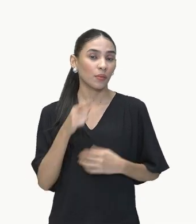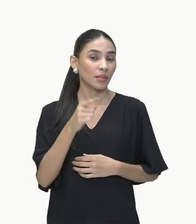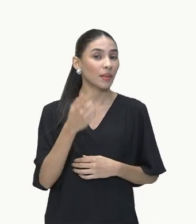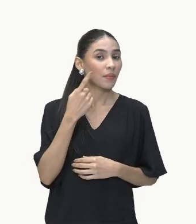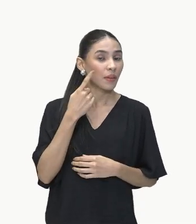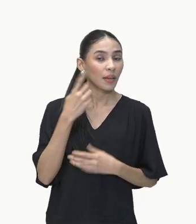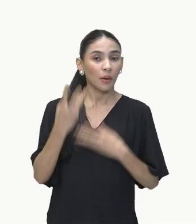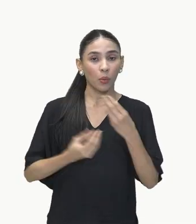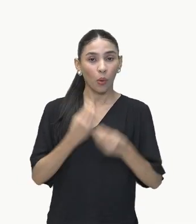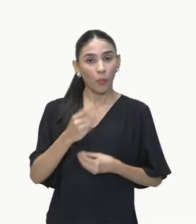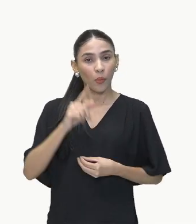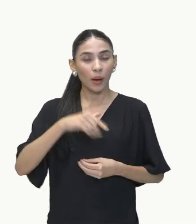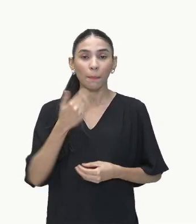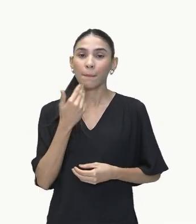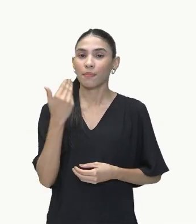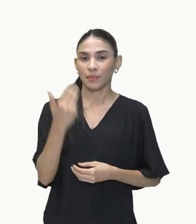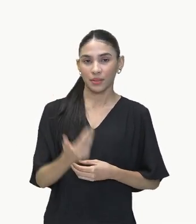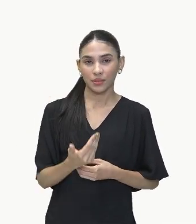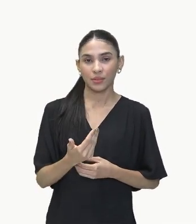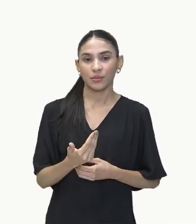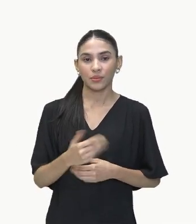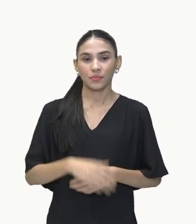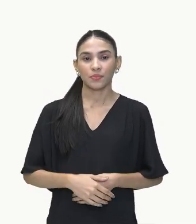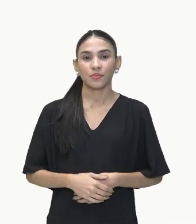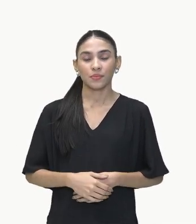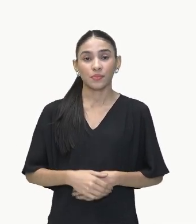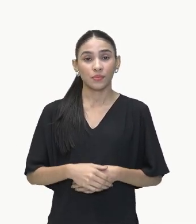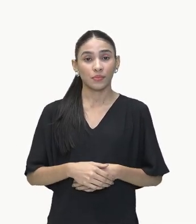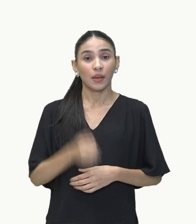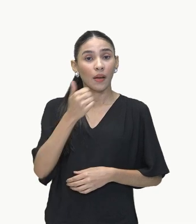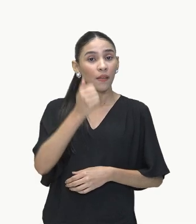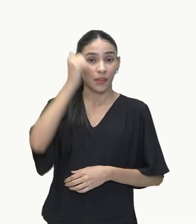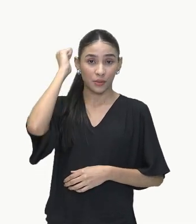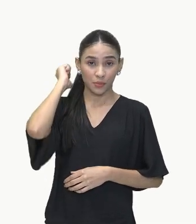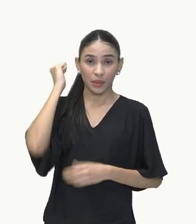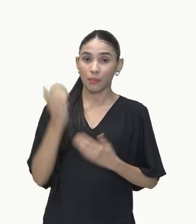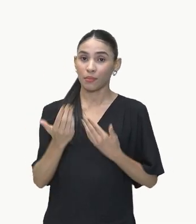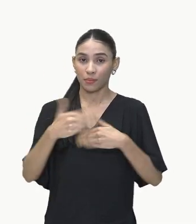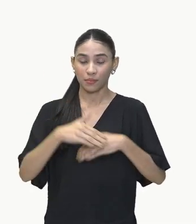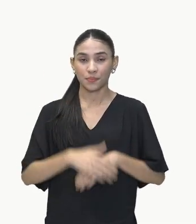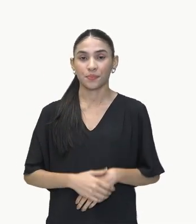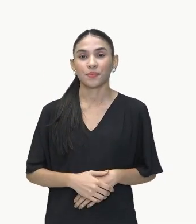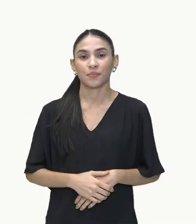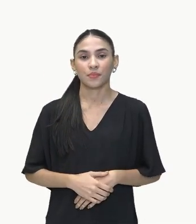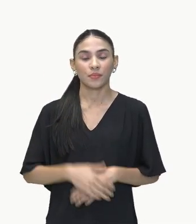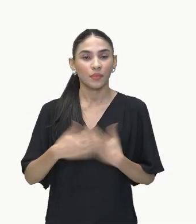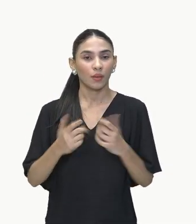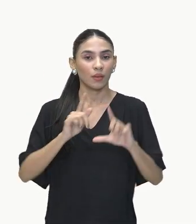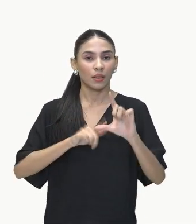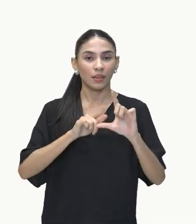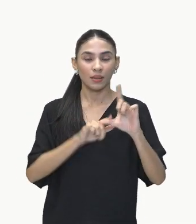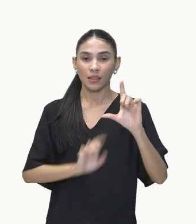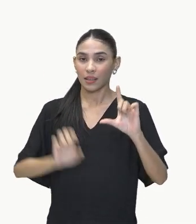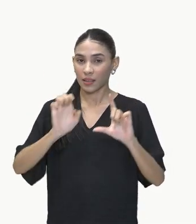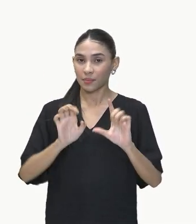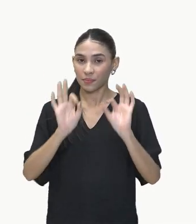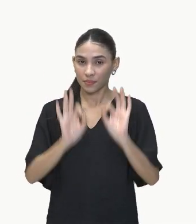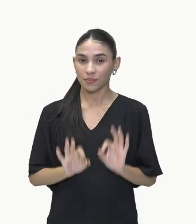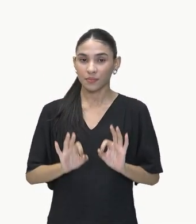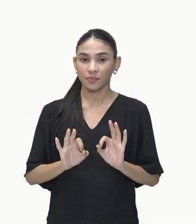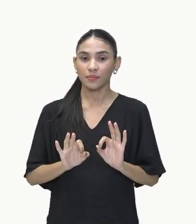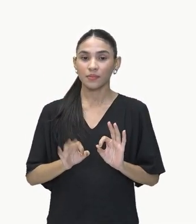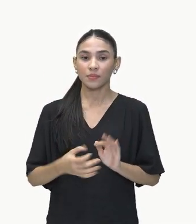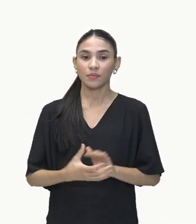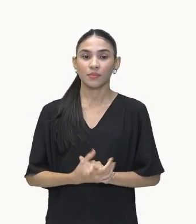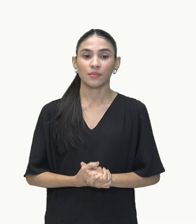que é cobrado a questão do vestibular, correto? Então, a alternativa correta é a